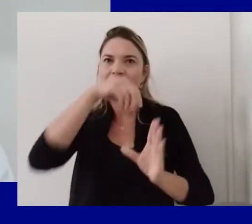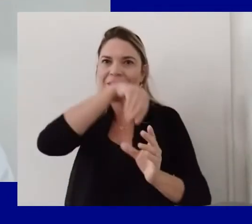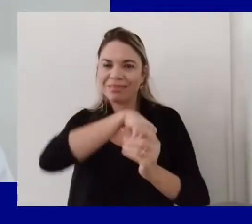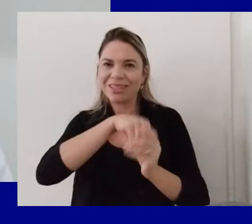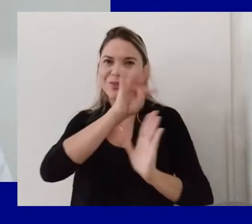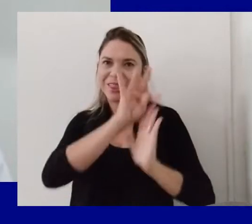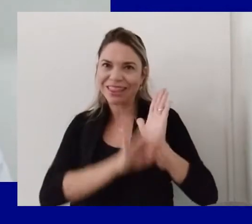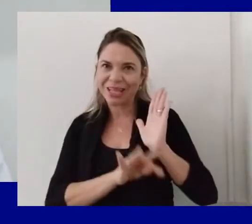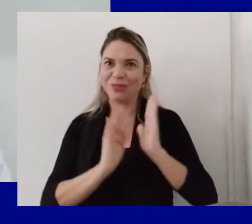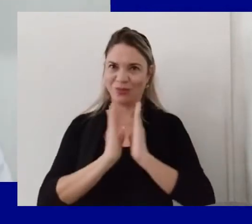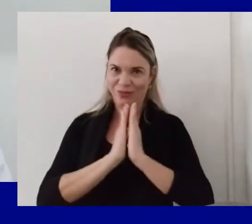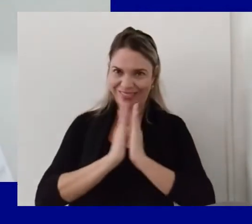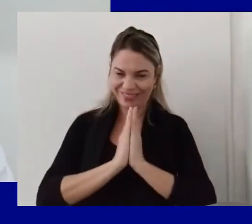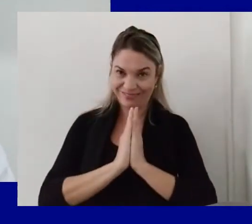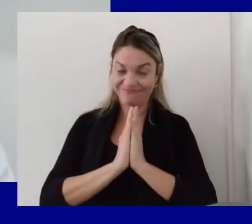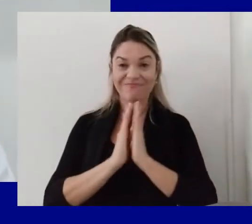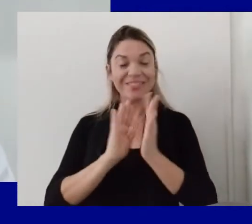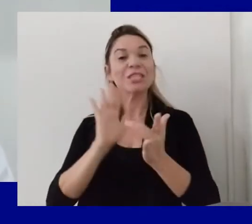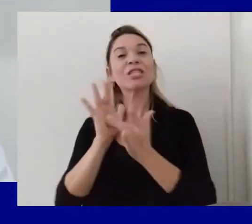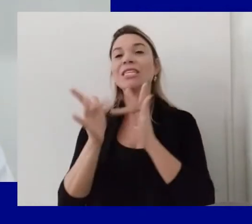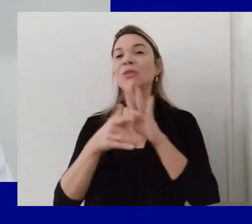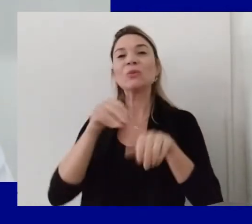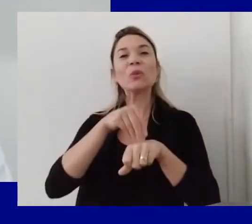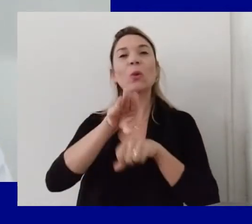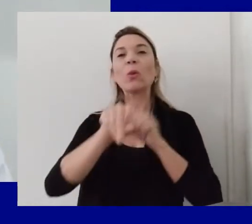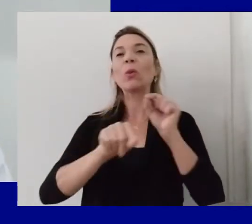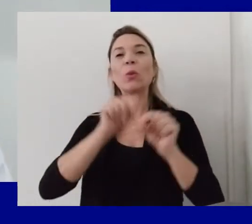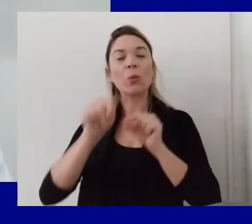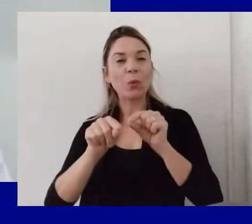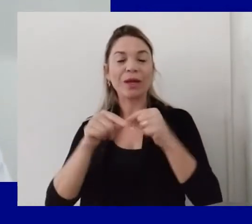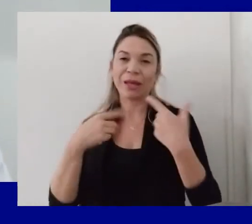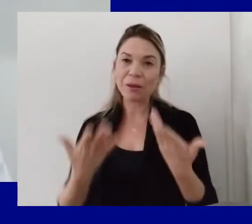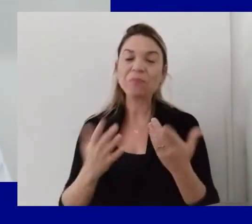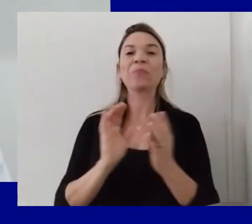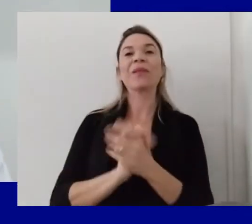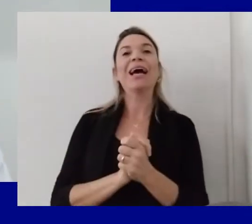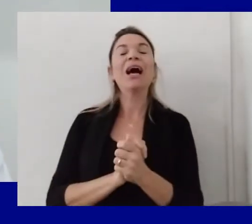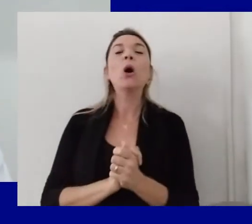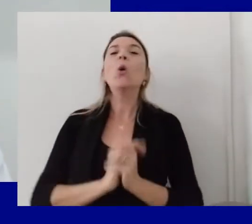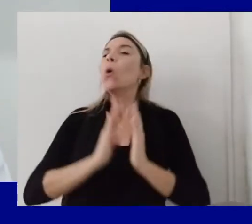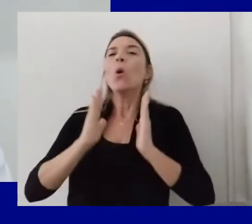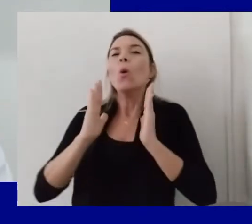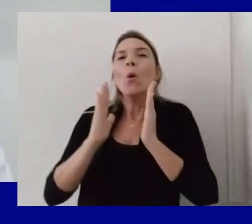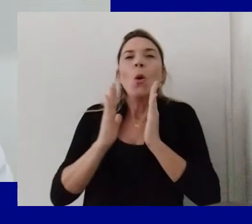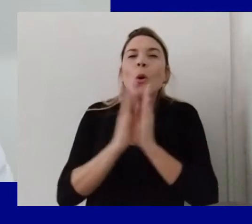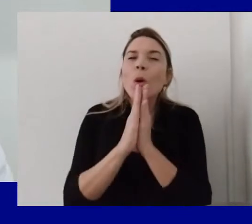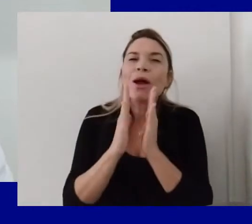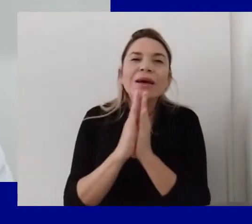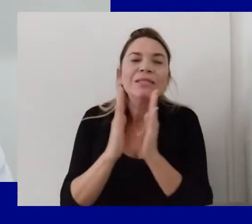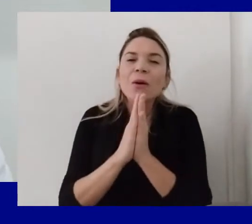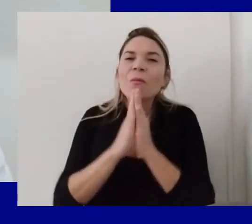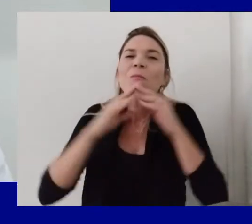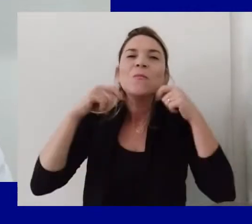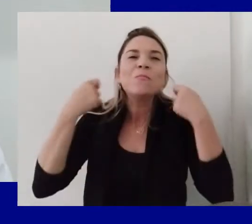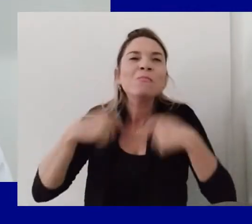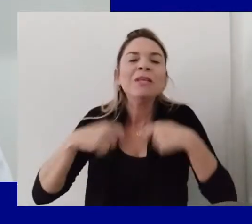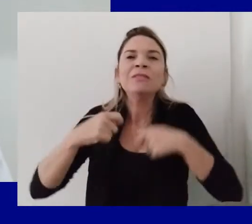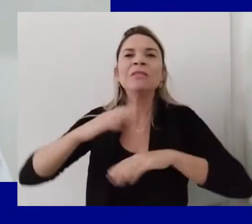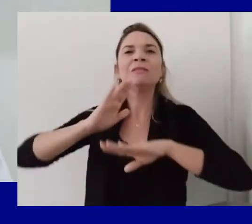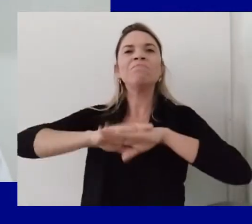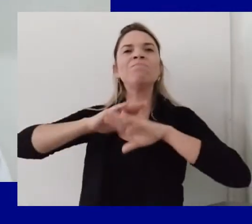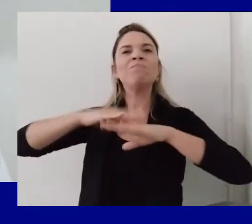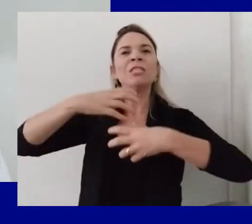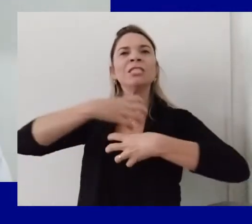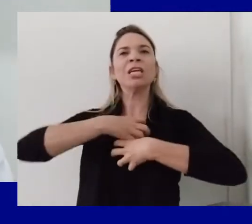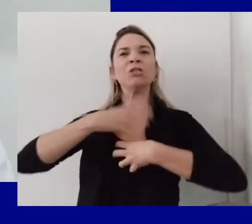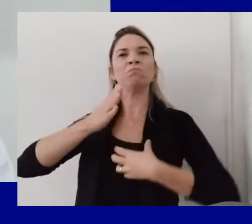ensina, através da oração modelo, que a oração precisa ser autêntica. E ele